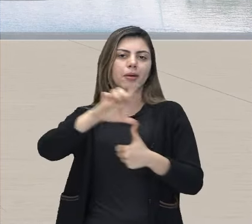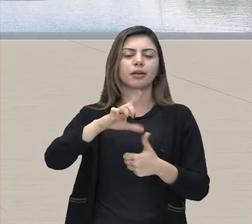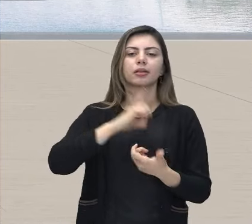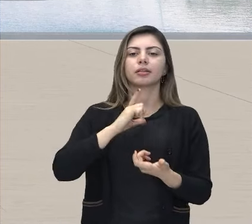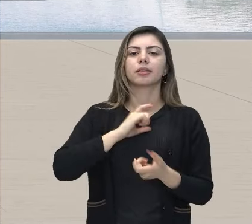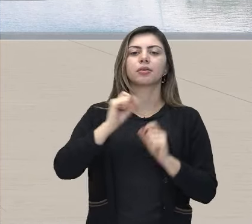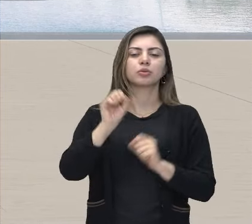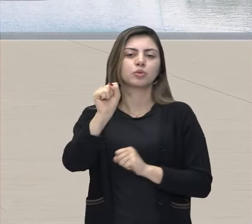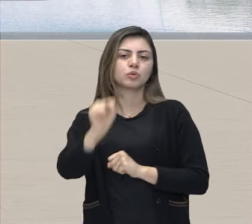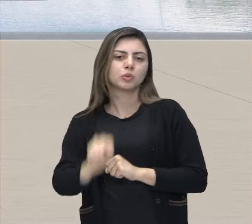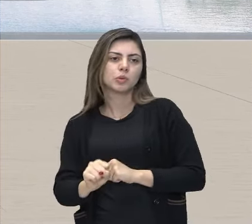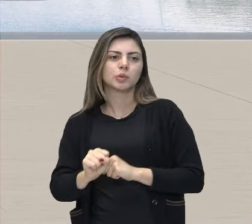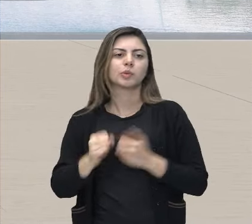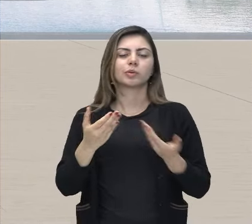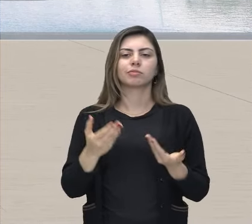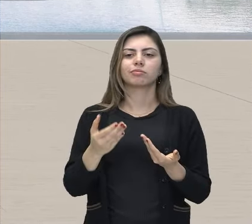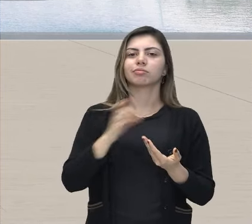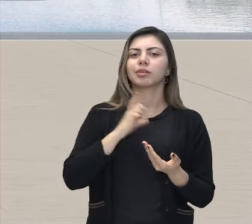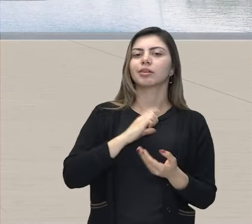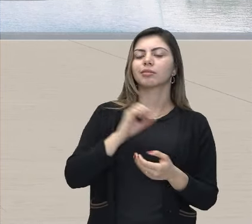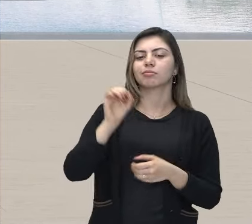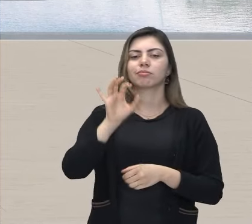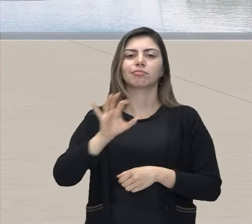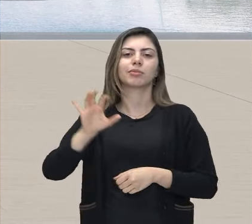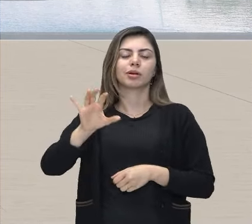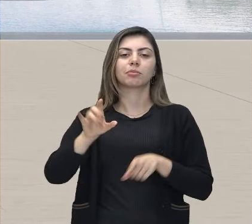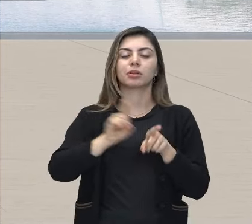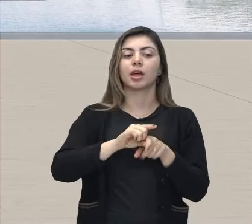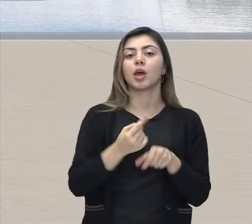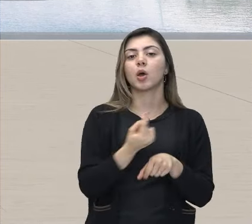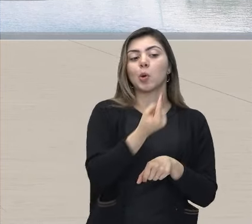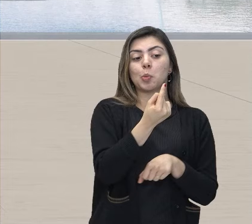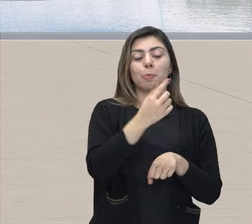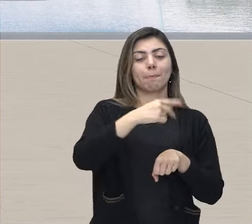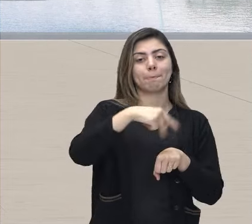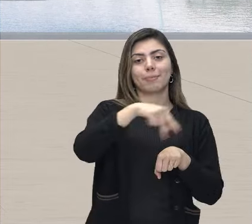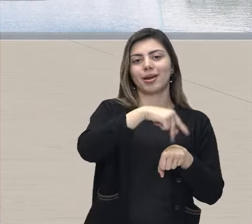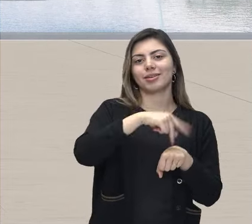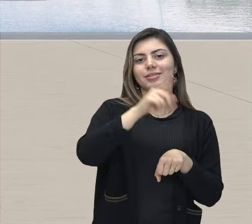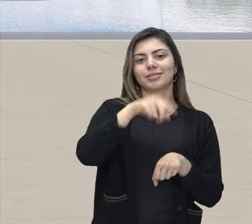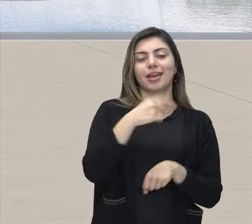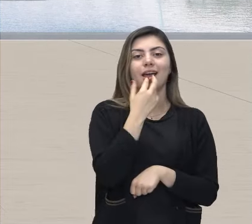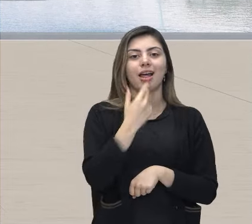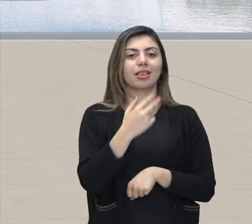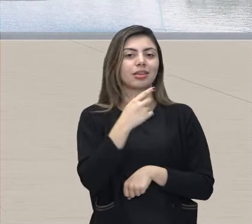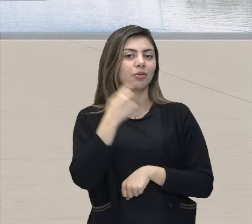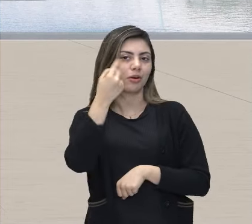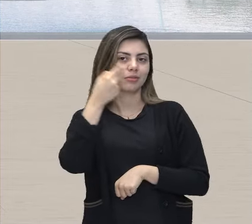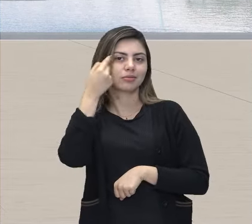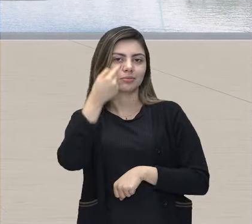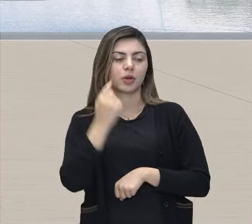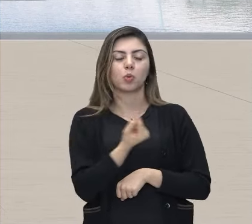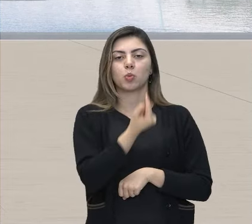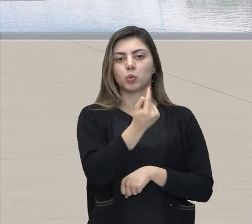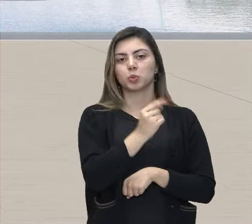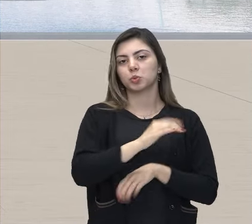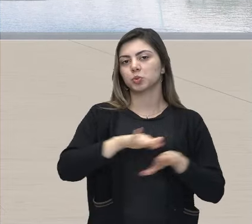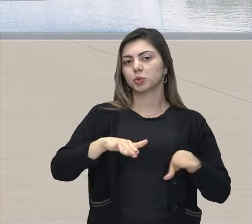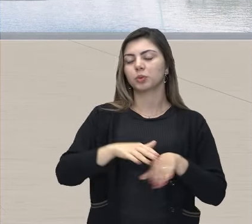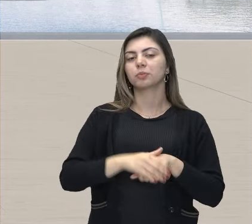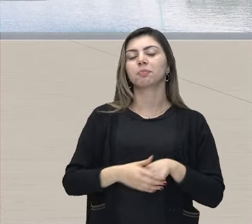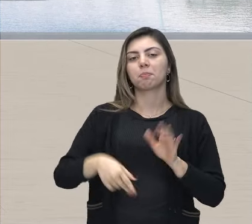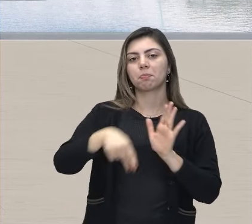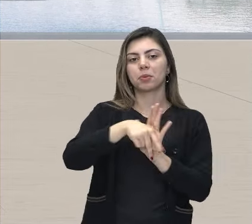América Central e o único país aí que fala o espanhol, né? Tem seu idioma oficial como o espanhol, aí da América